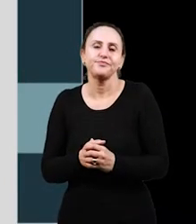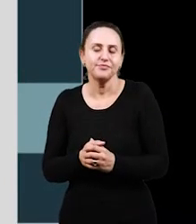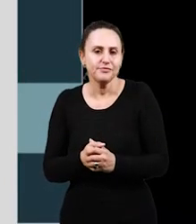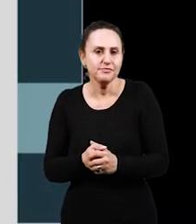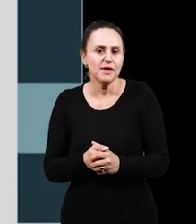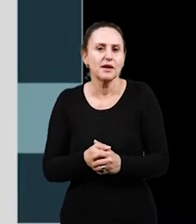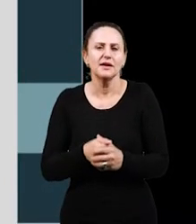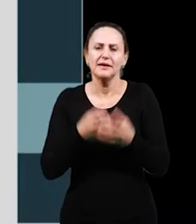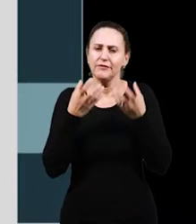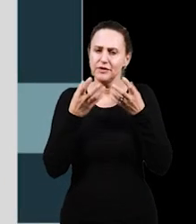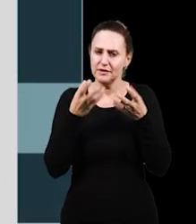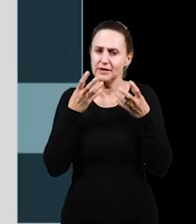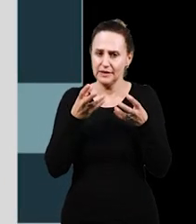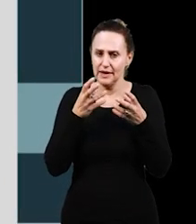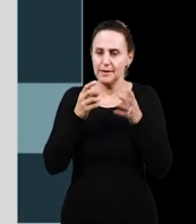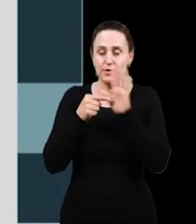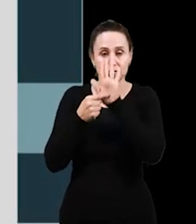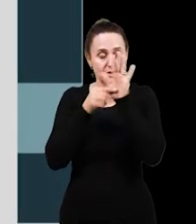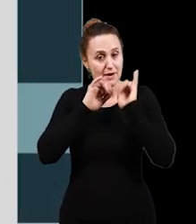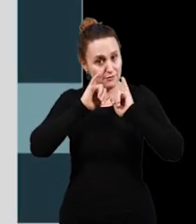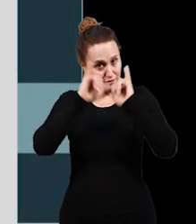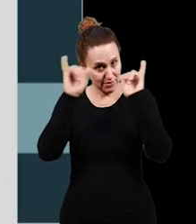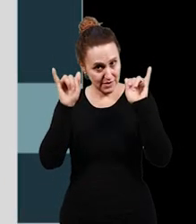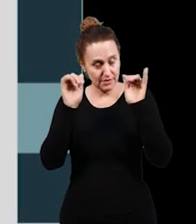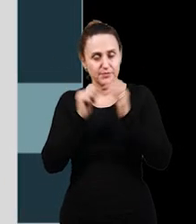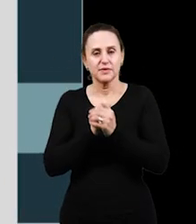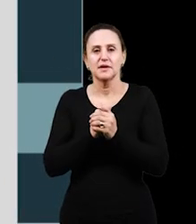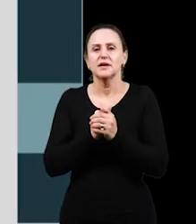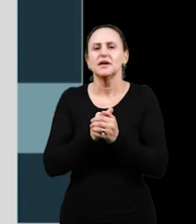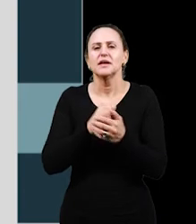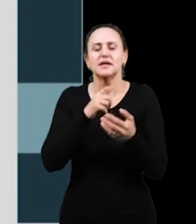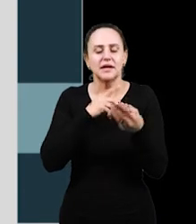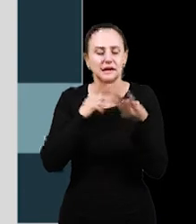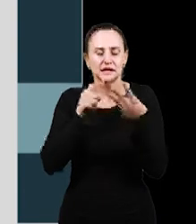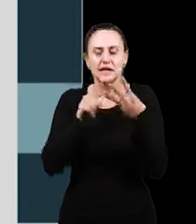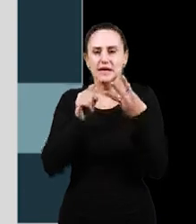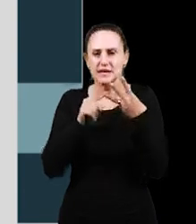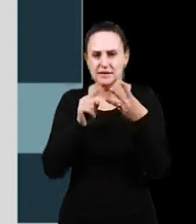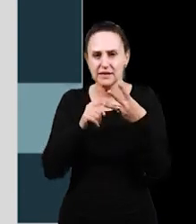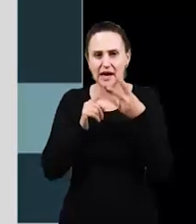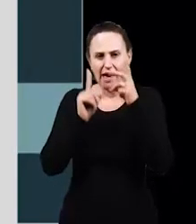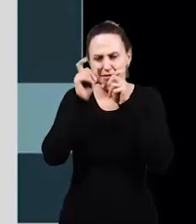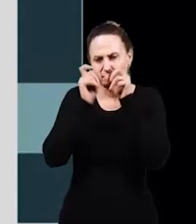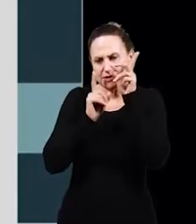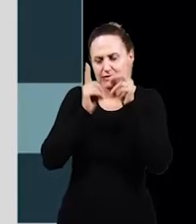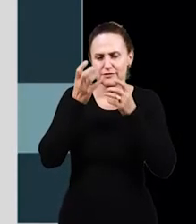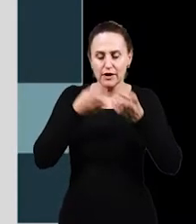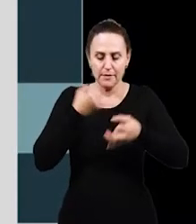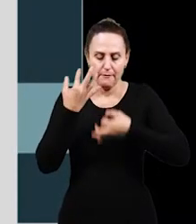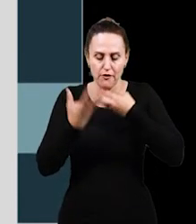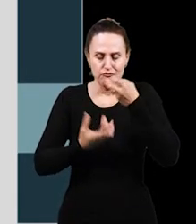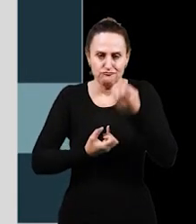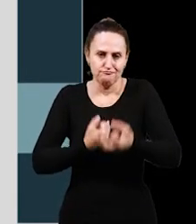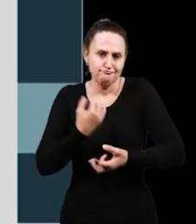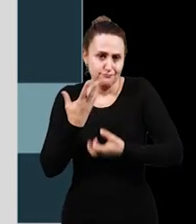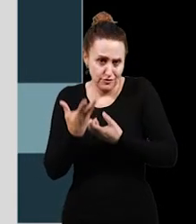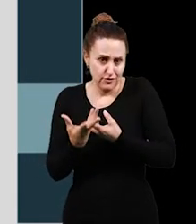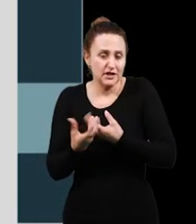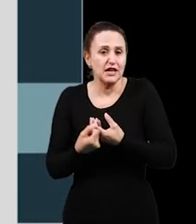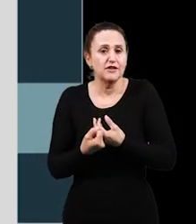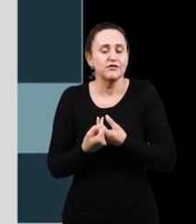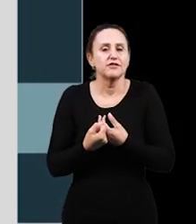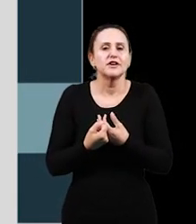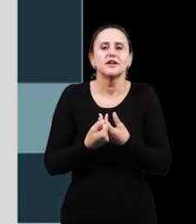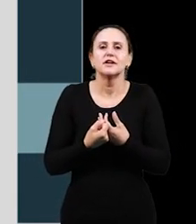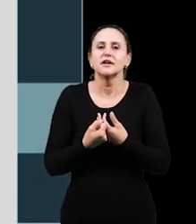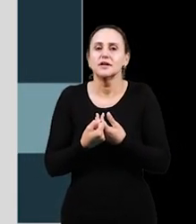função referencial ou denotativa a emotiva ou expressiva que se que permanece lá